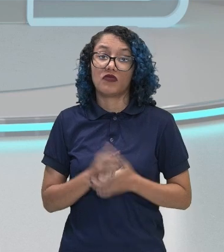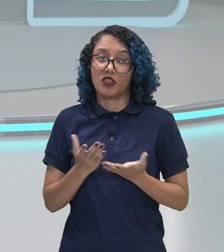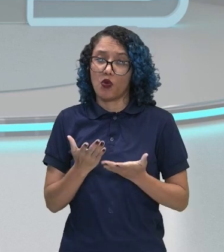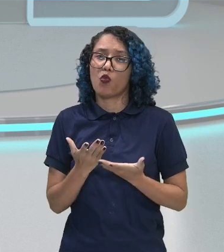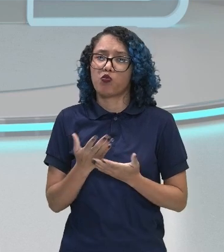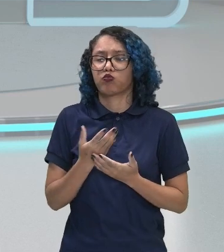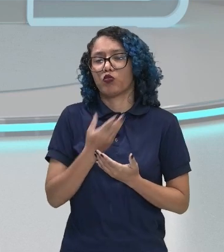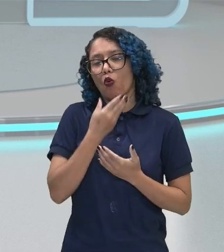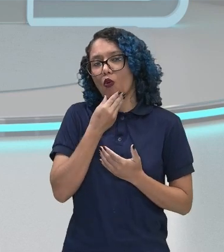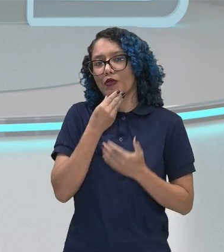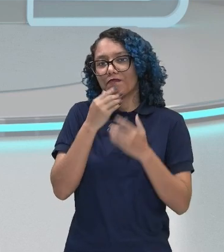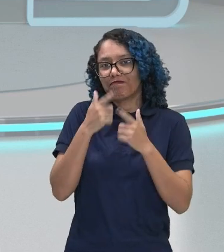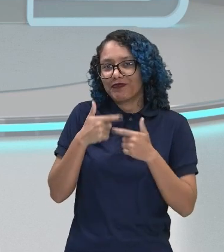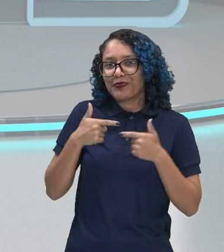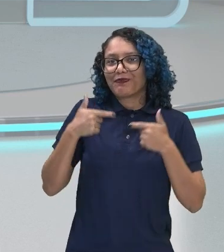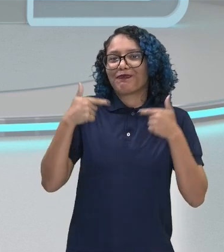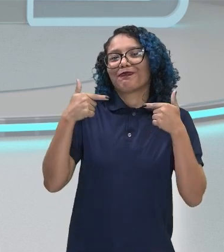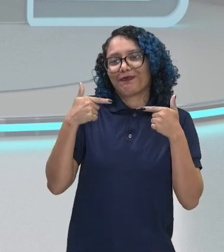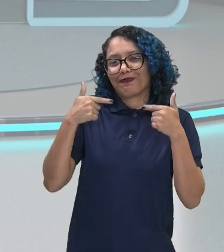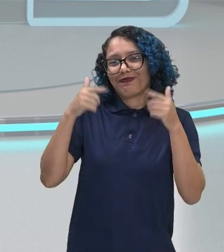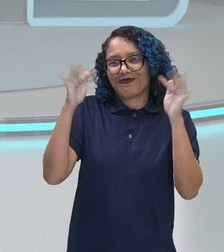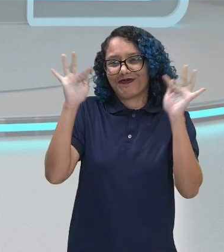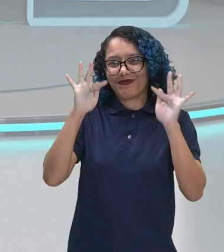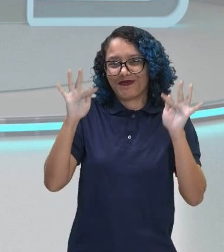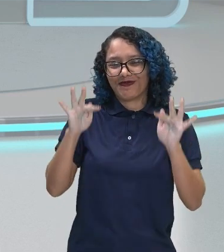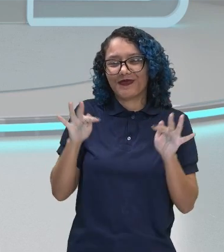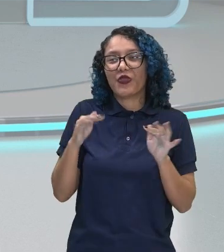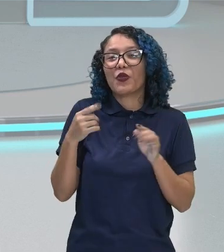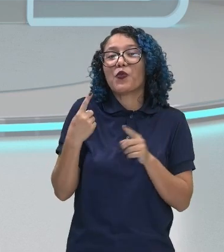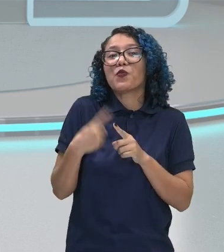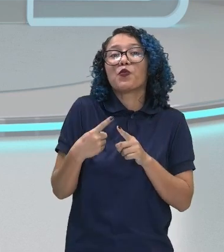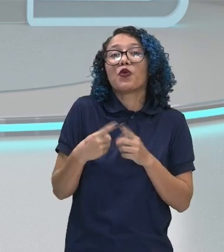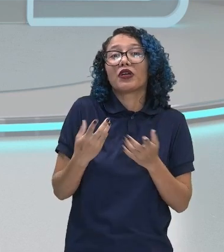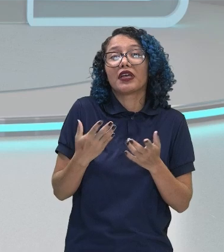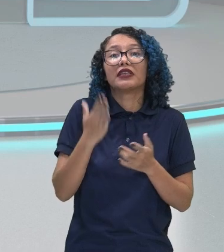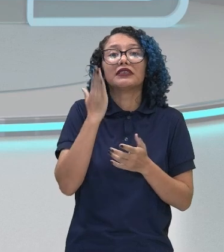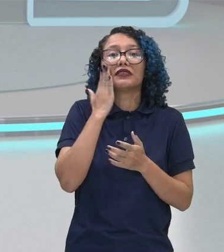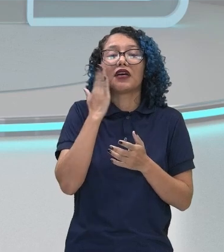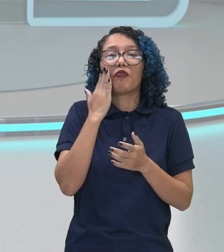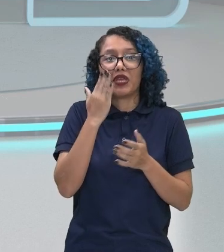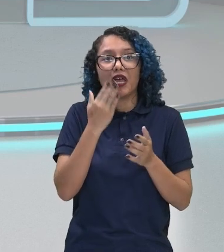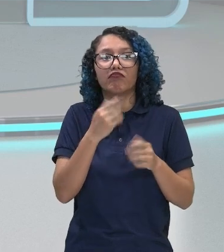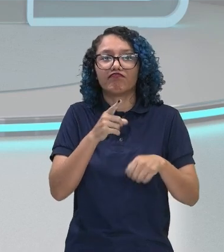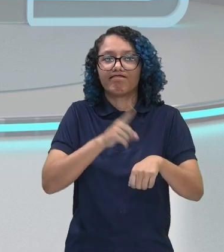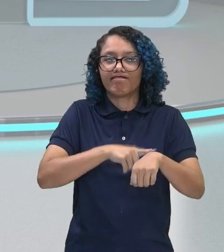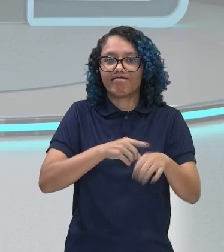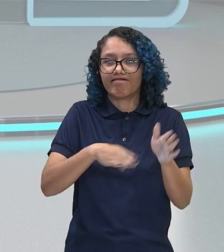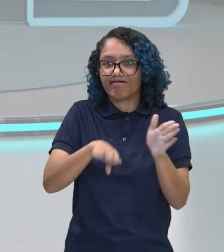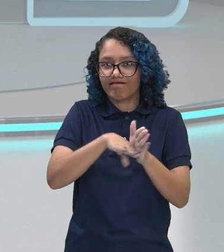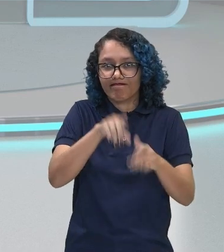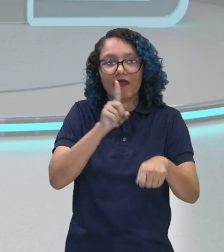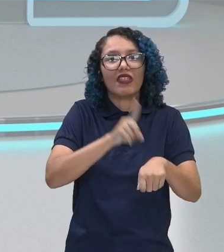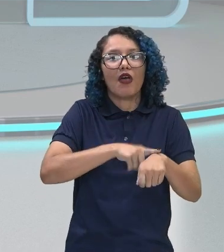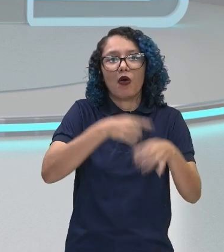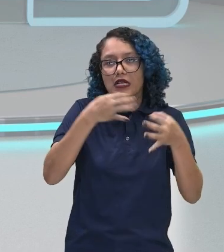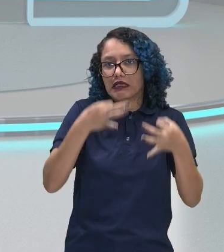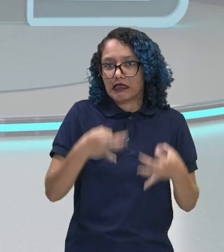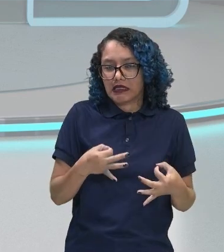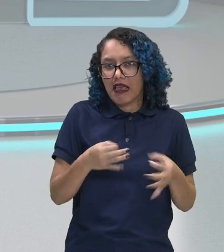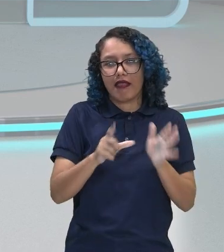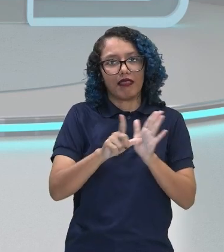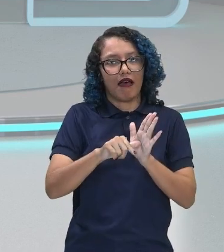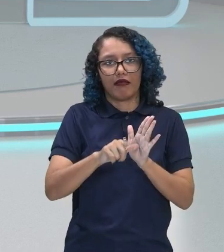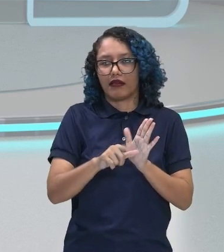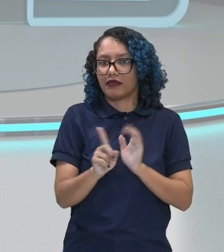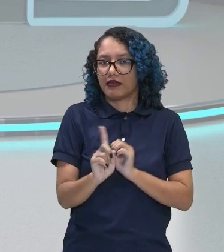né, felizmente, ou cheio de felicidade, sabendo que eles não chegariam, né, ou não estavam atrasados,